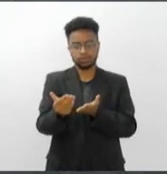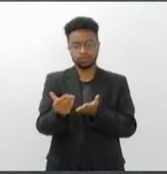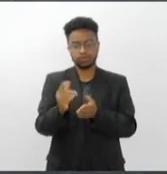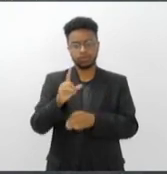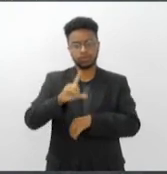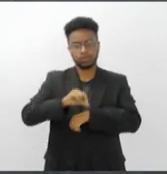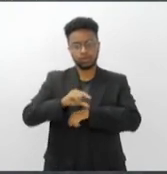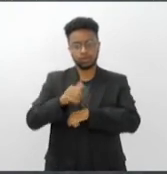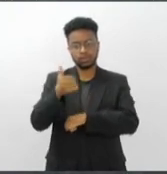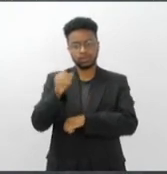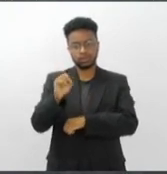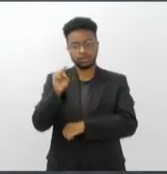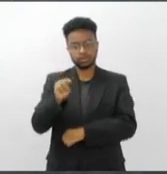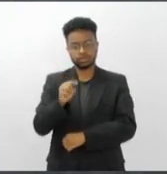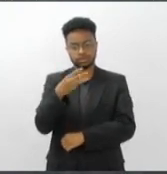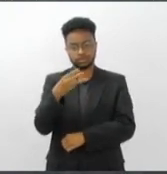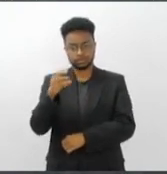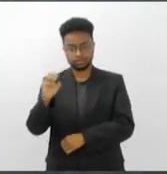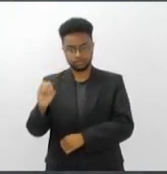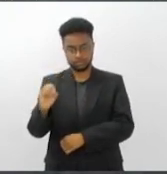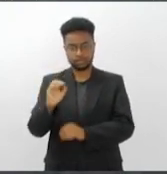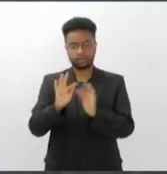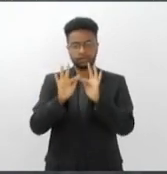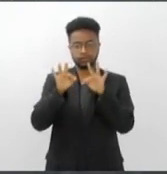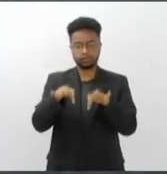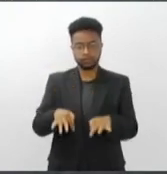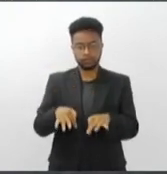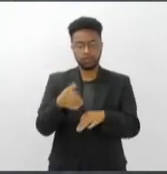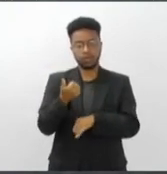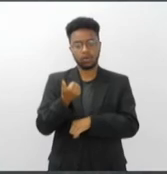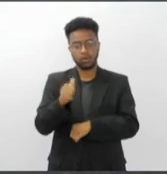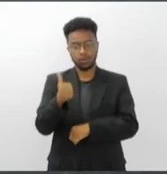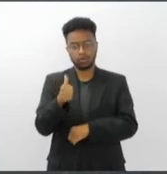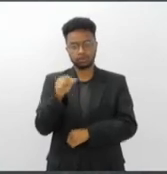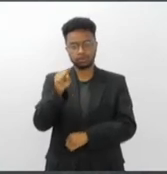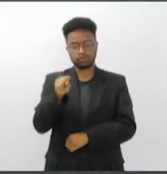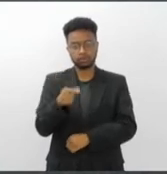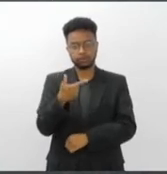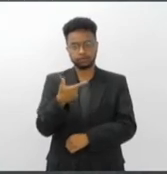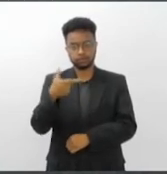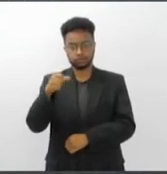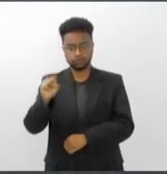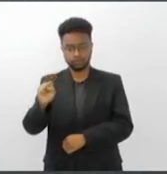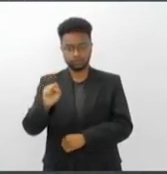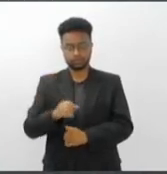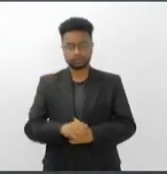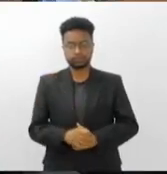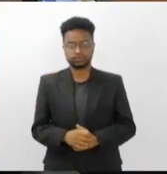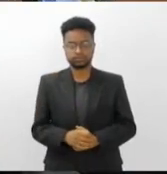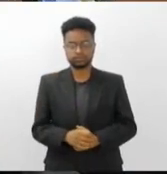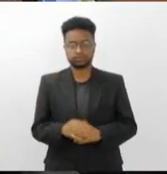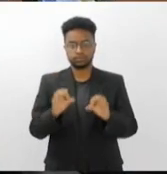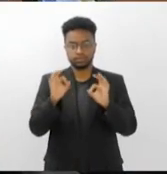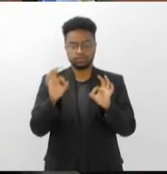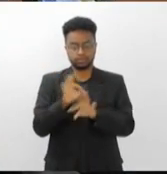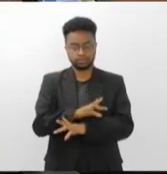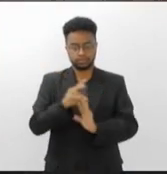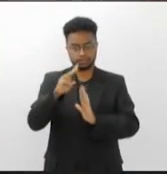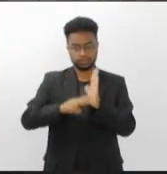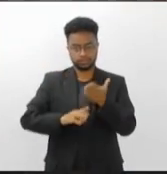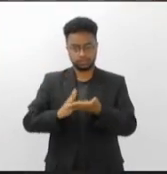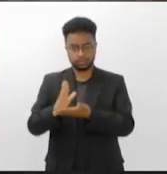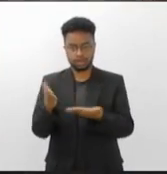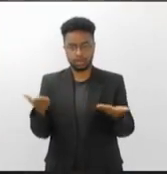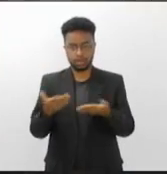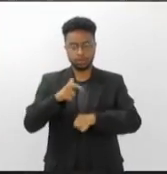às 10 horas e 30 minutos, foi encerrada às 11 horas e 28 minutos. Lida a ata, aprovada a ata,